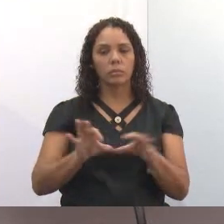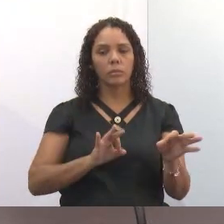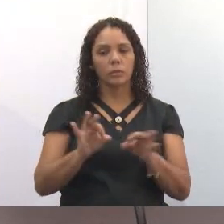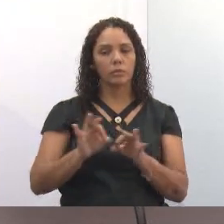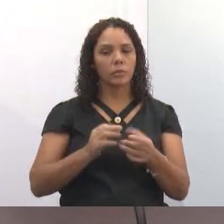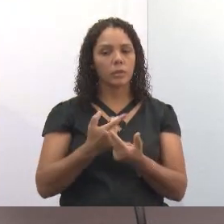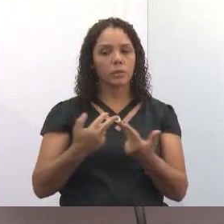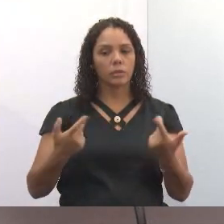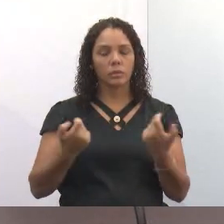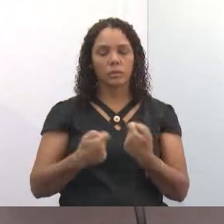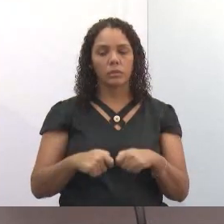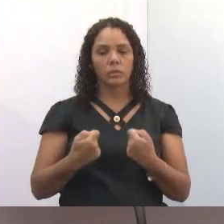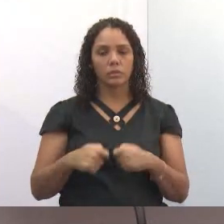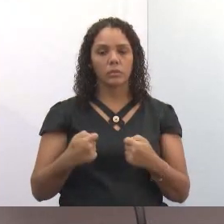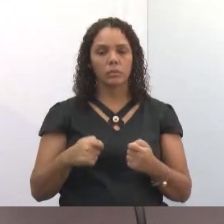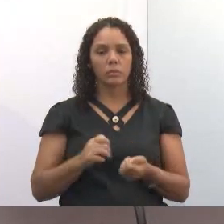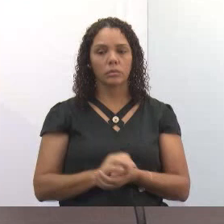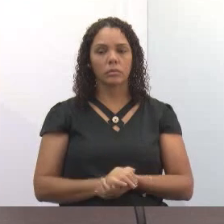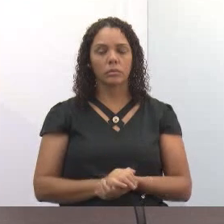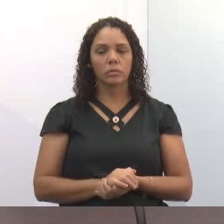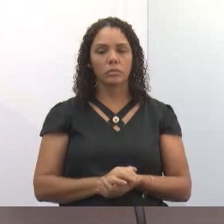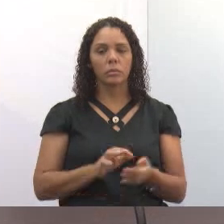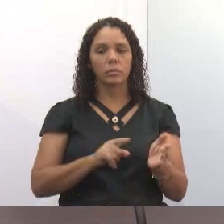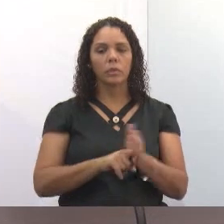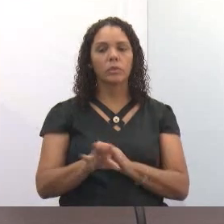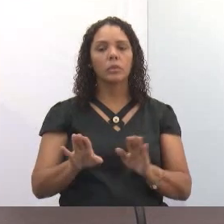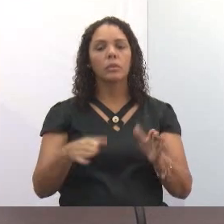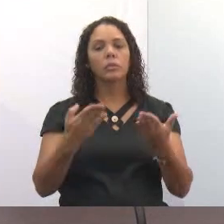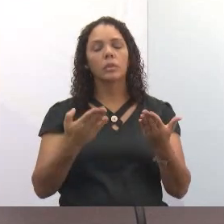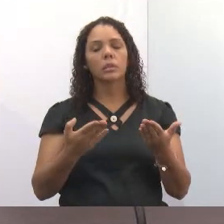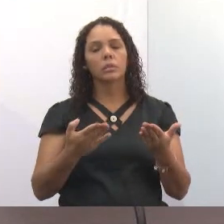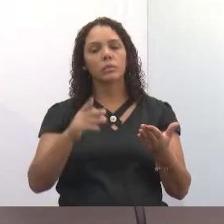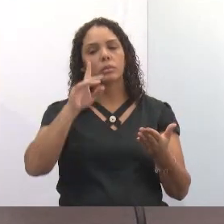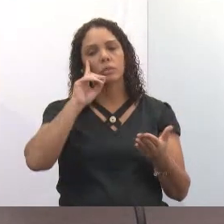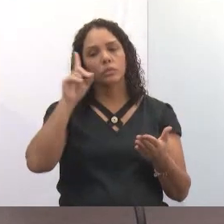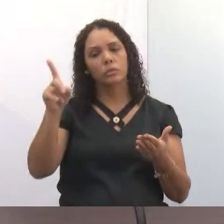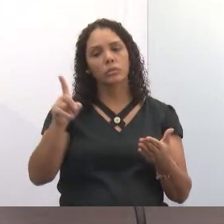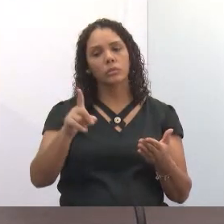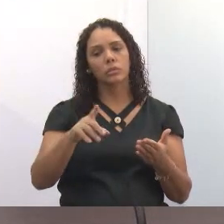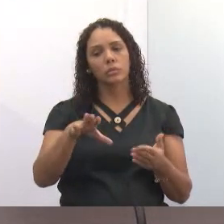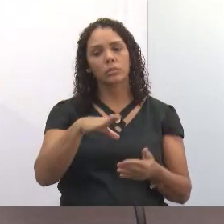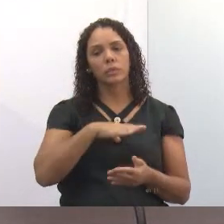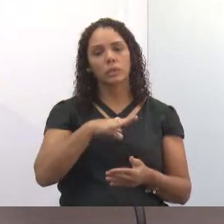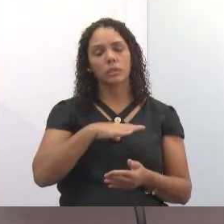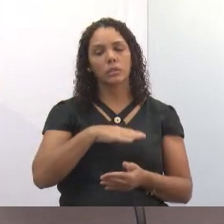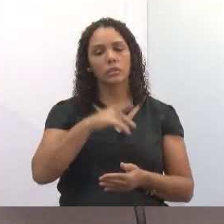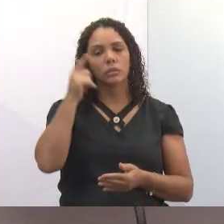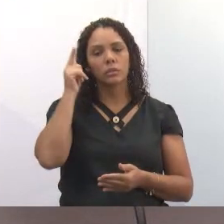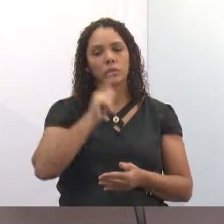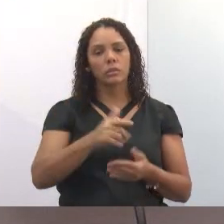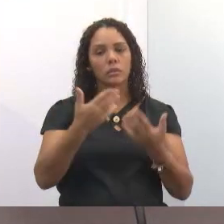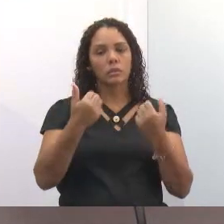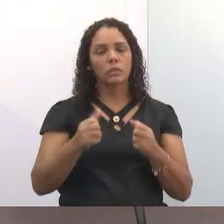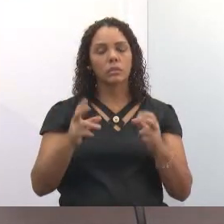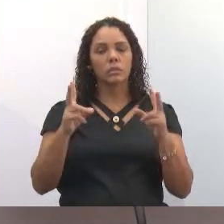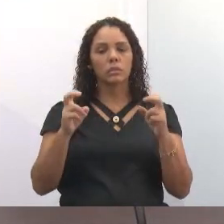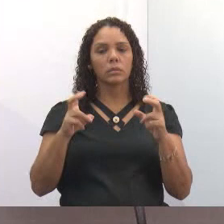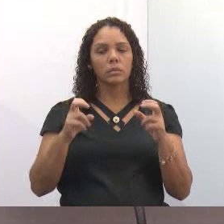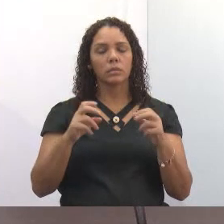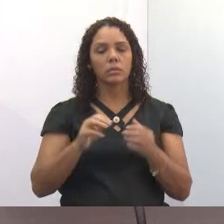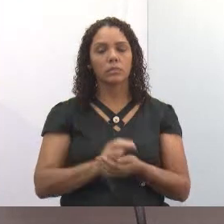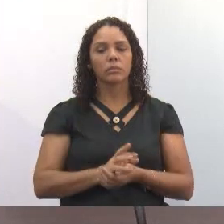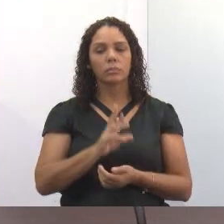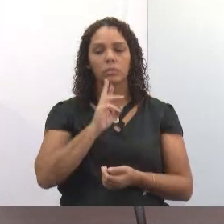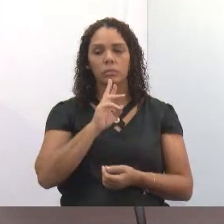necessárias. Pergunta 1.5. Qual o prazo para que a municipalidade realize a adesão ao programa